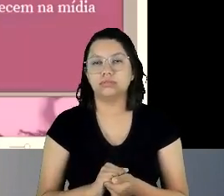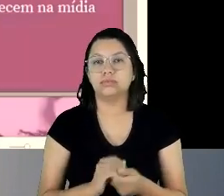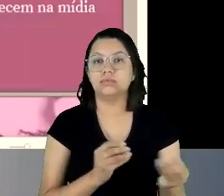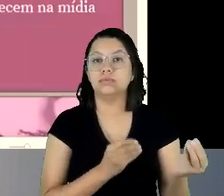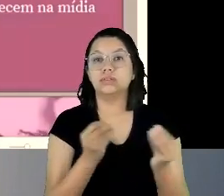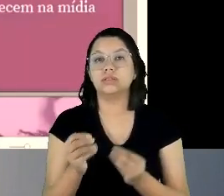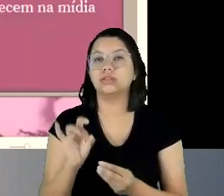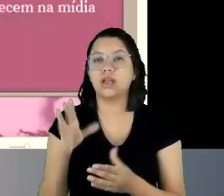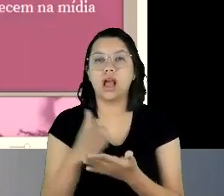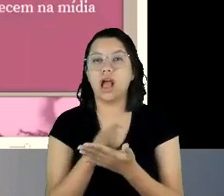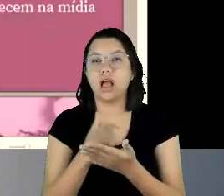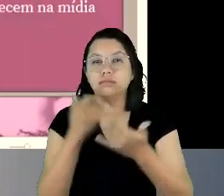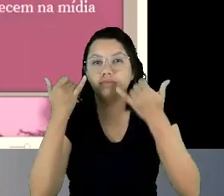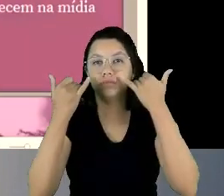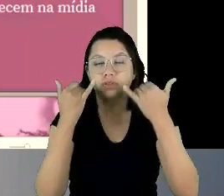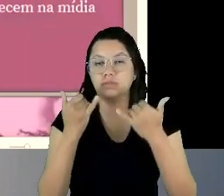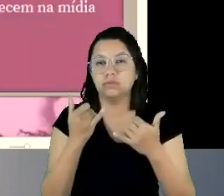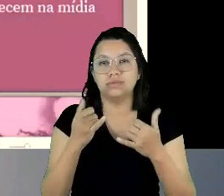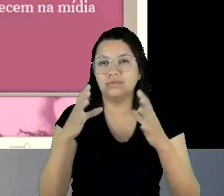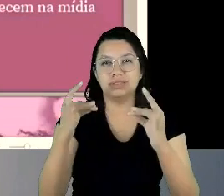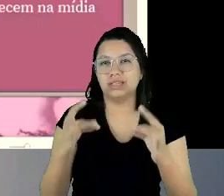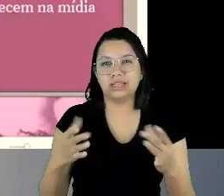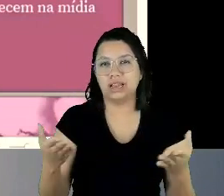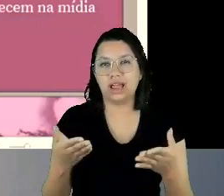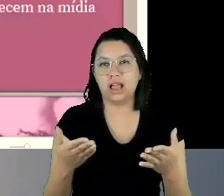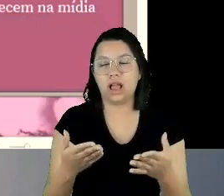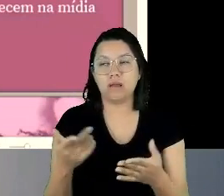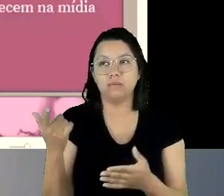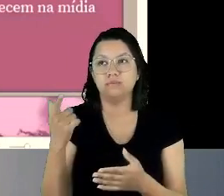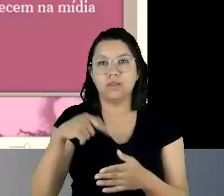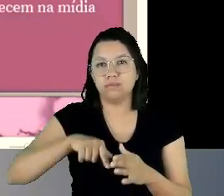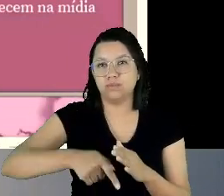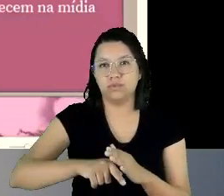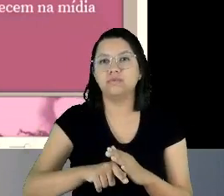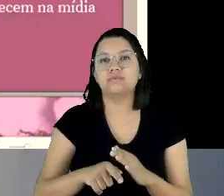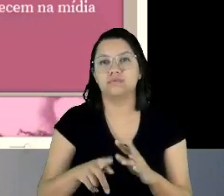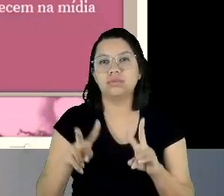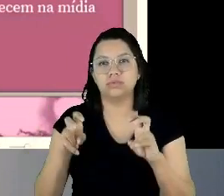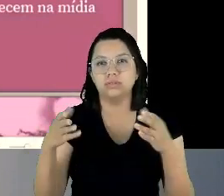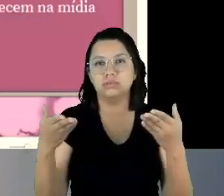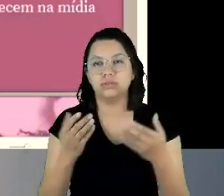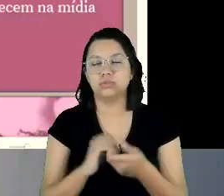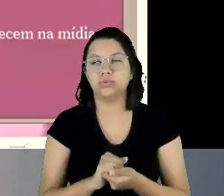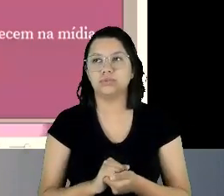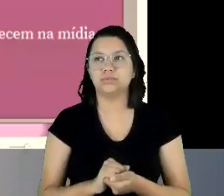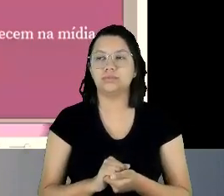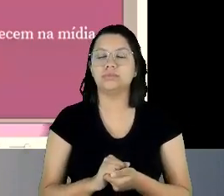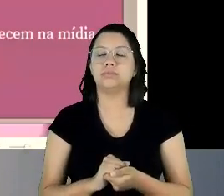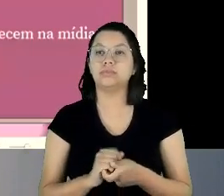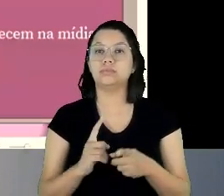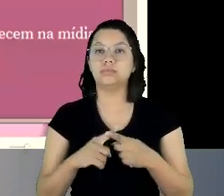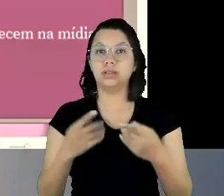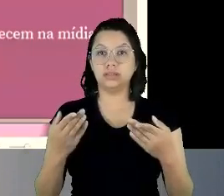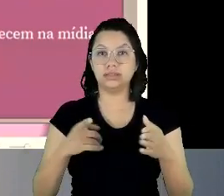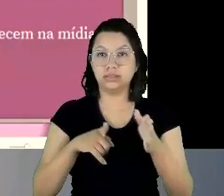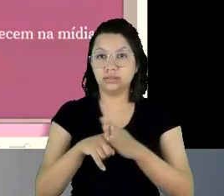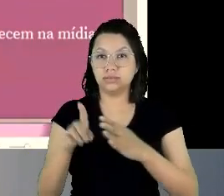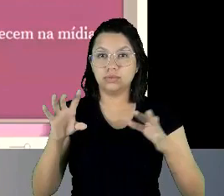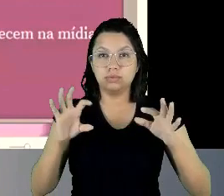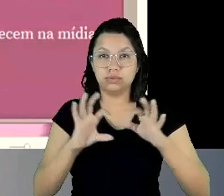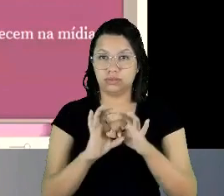estou trazendo só alguns dados, mas não vou entrar tão em detalhes para a gente poder se aprofundar no nosso tema de hoje. Mas essas questões